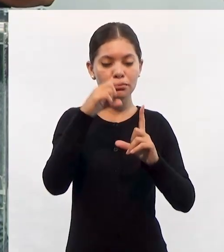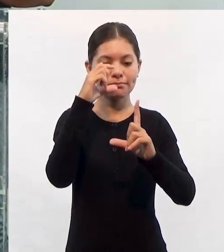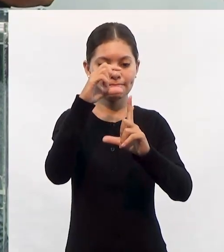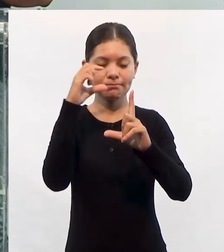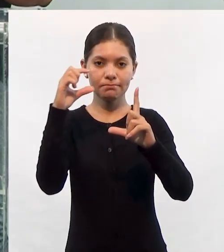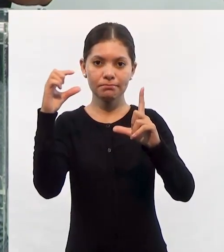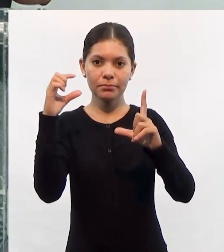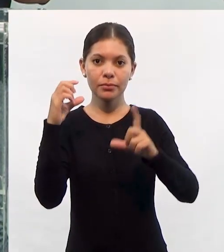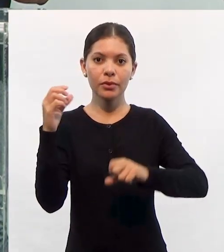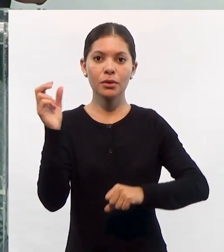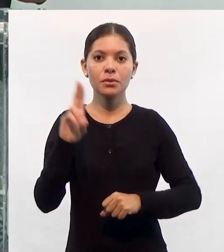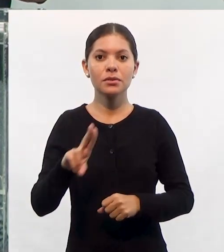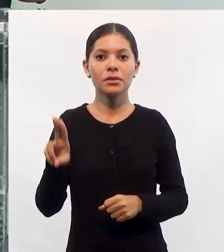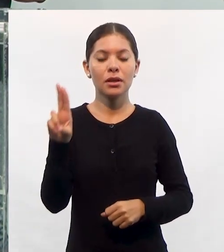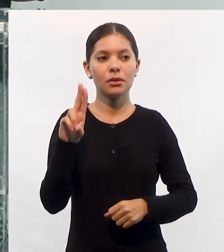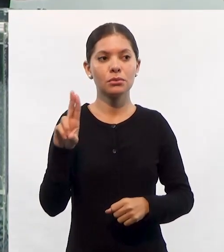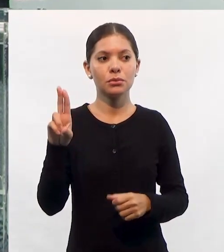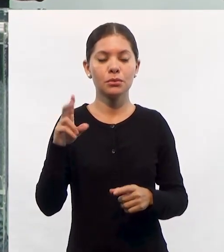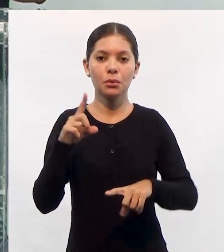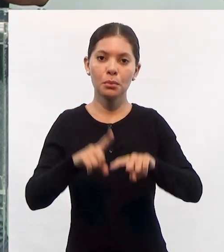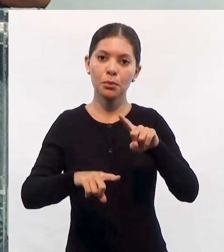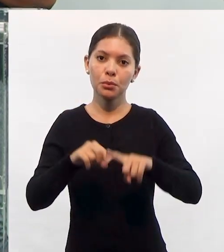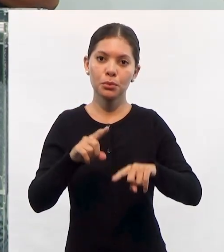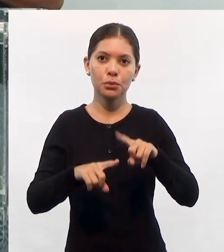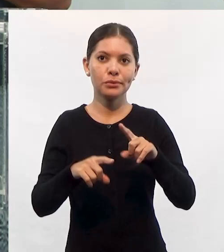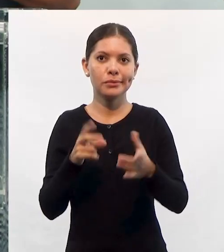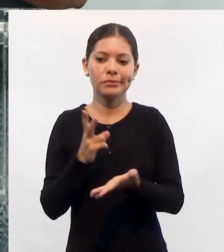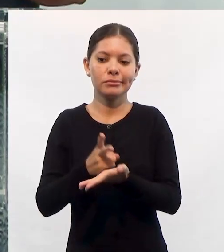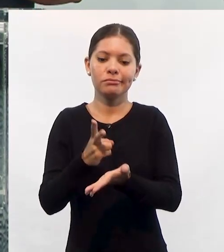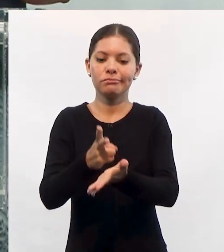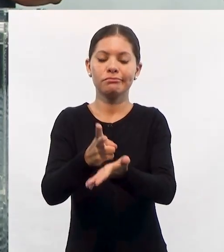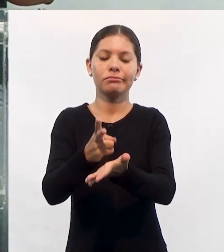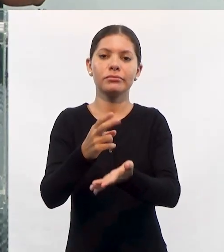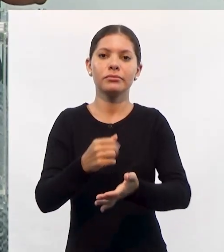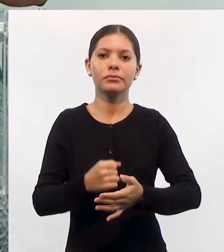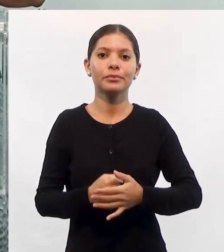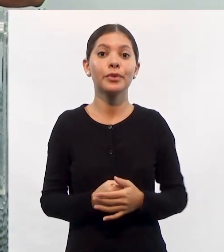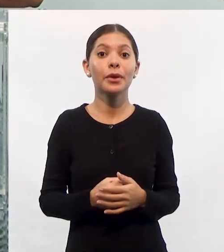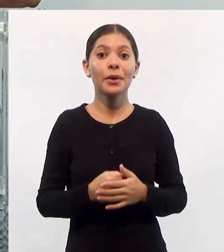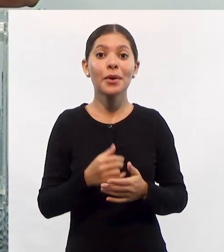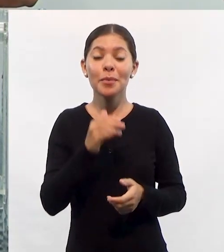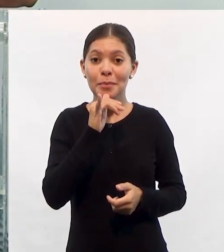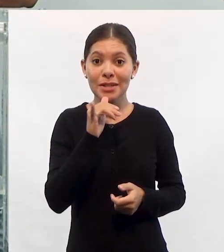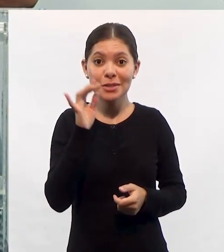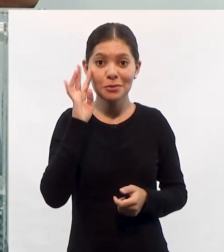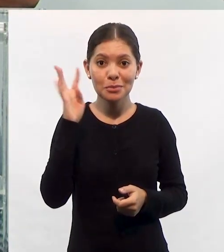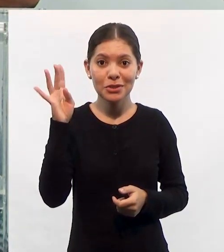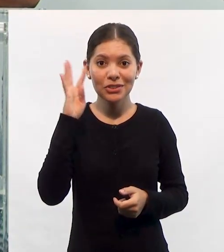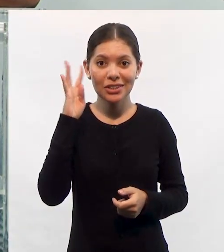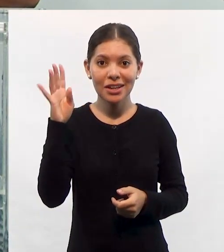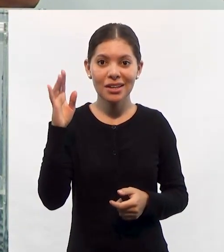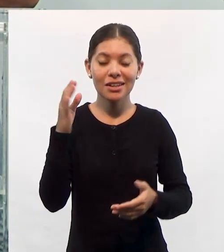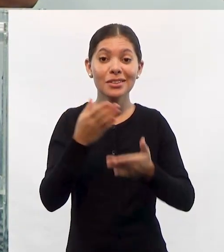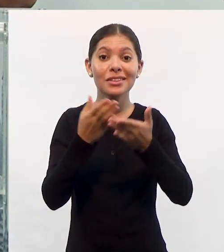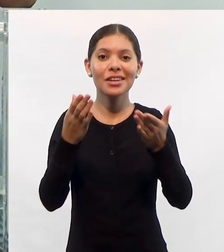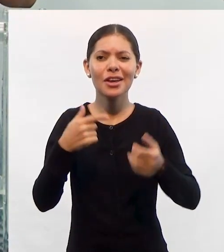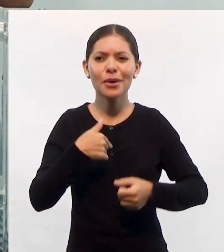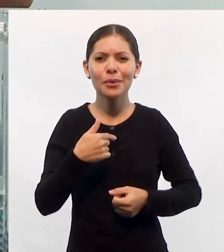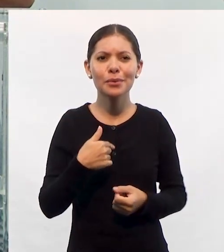layout que é utilizado quando o produto é uniforme, não tem variação. Por exemplo, vamos imaginar que eu vou estar